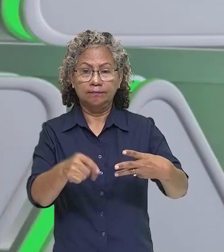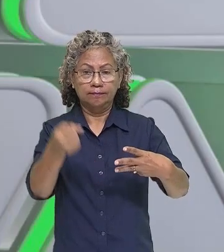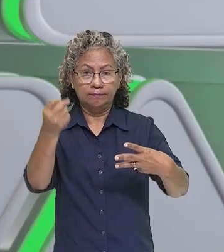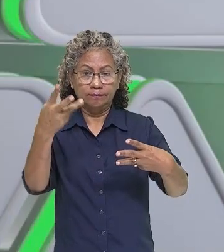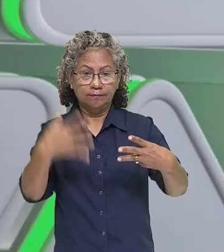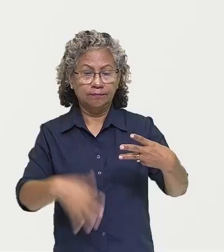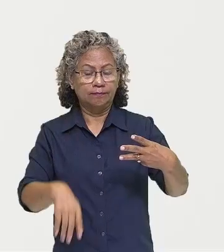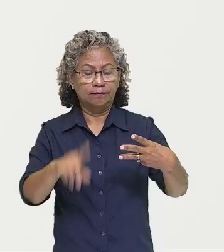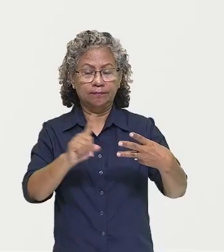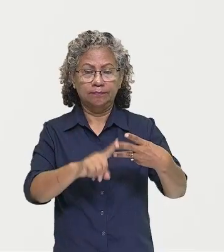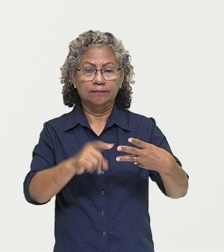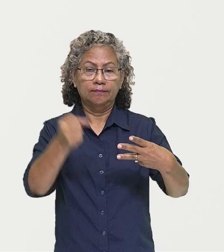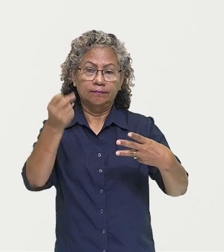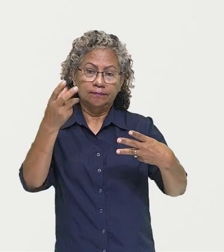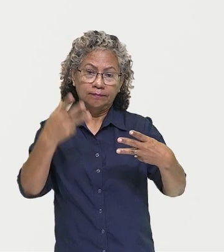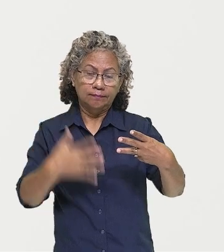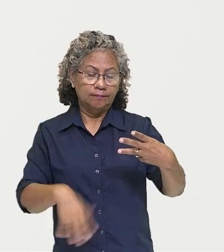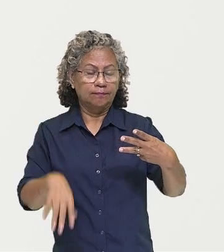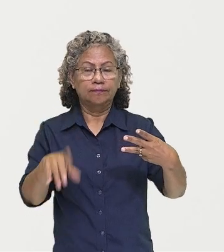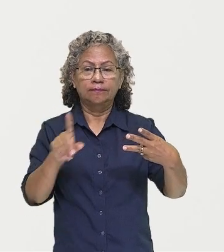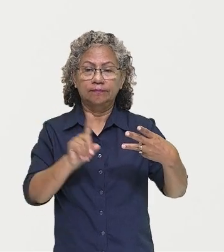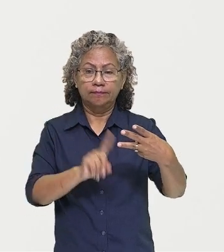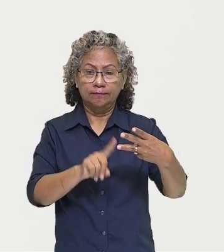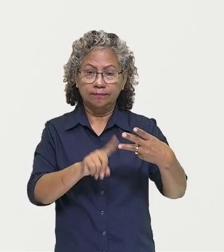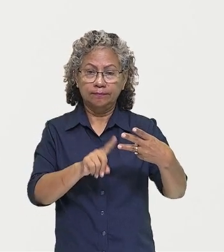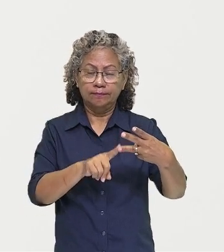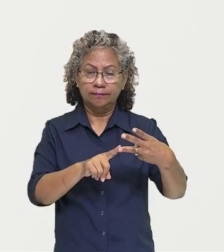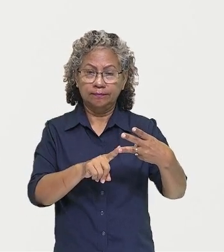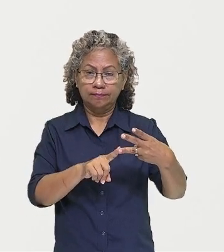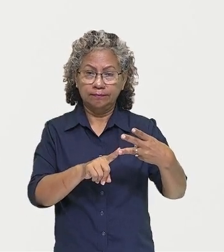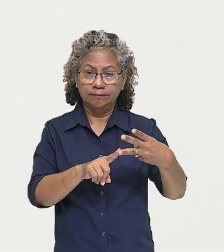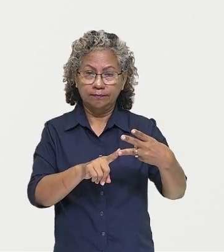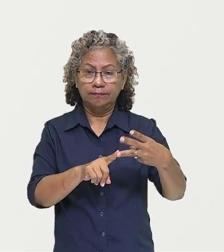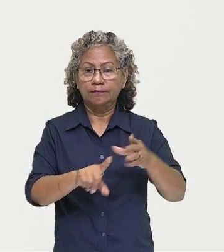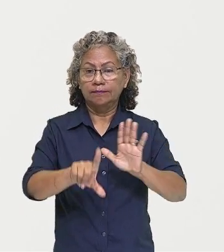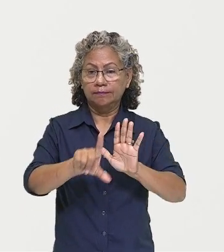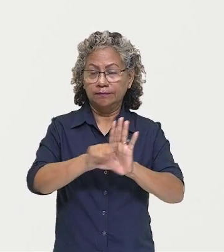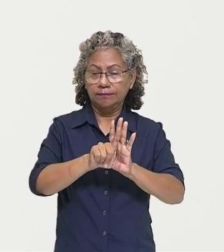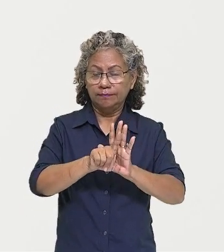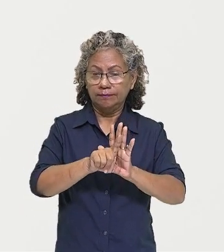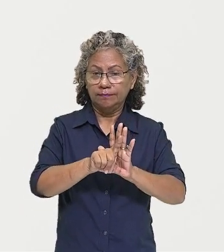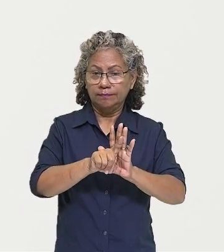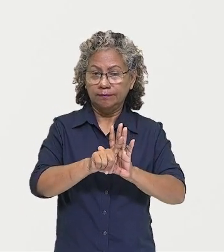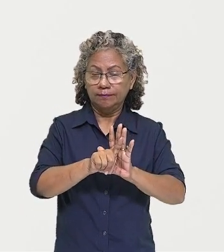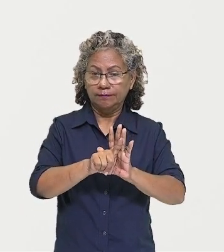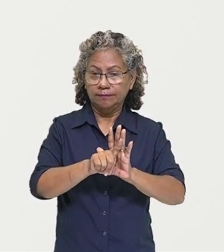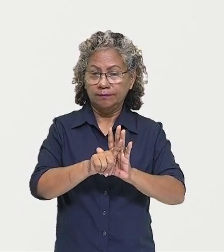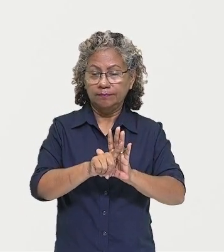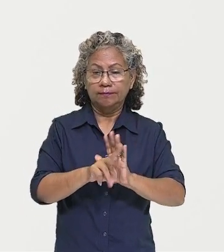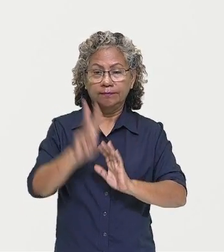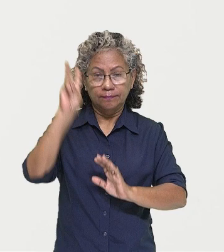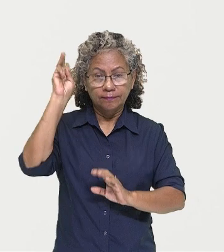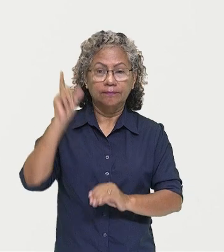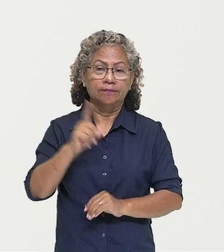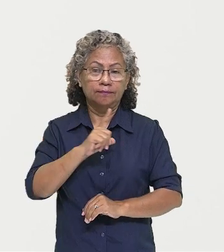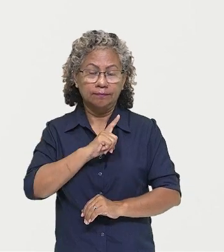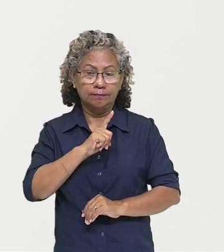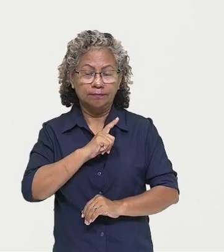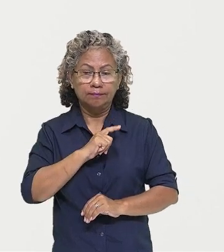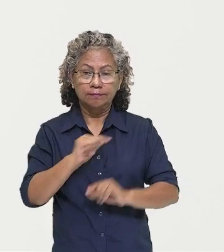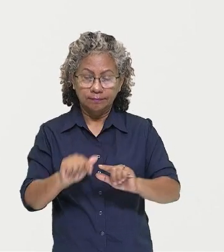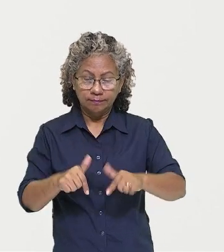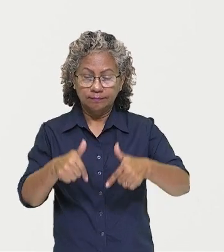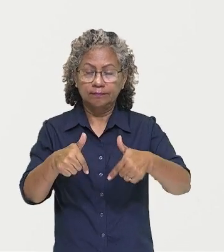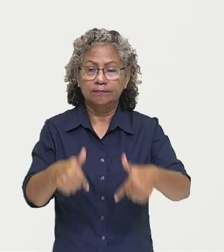aí a terceira lei, que temos que a terceira lei da ação e reação. As